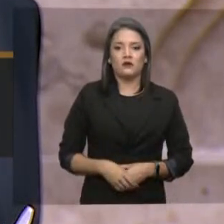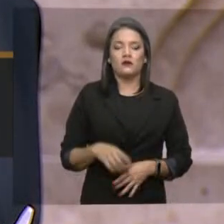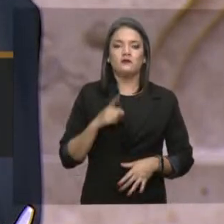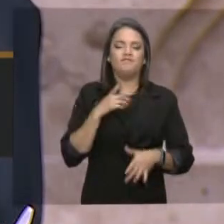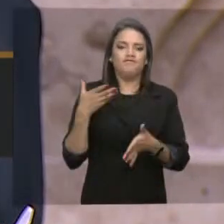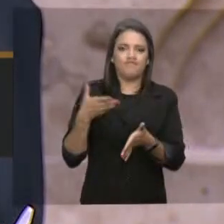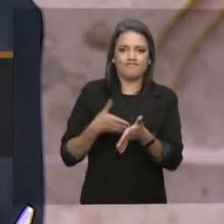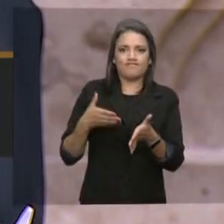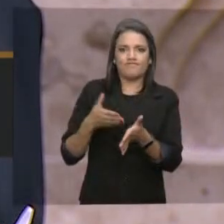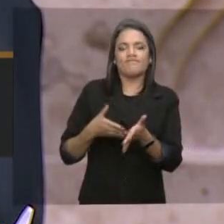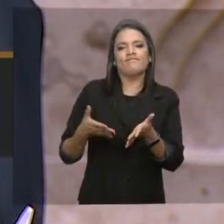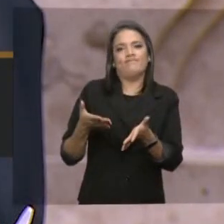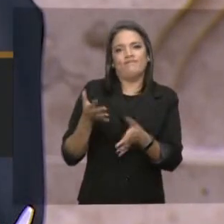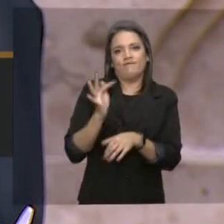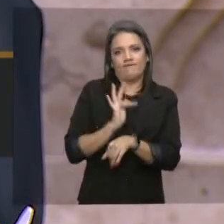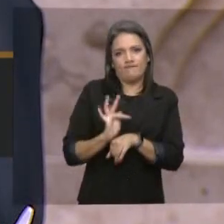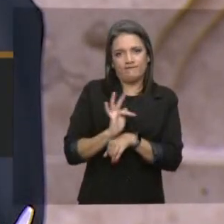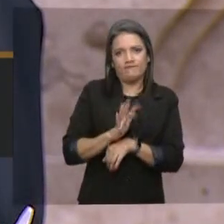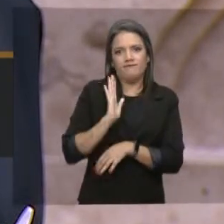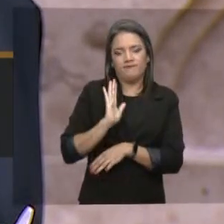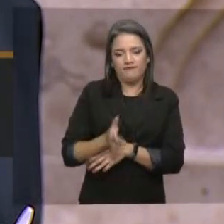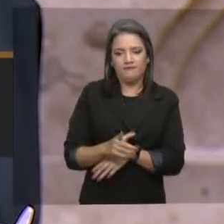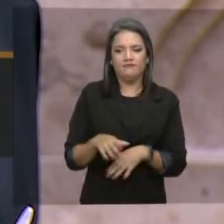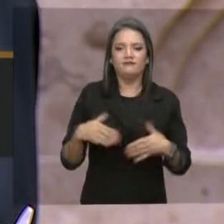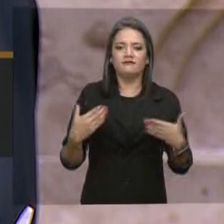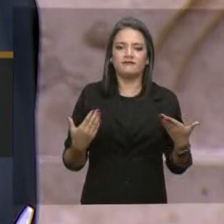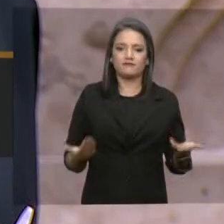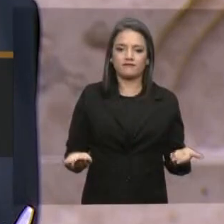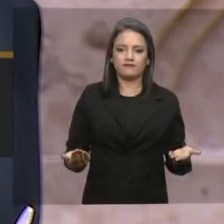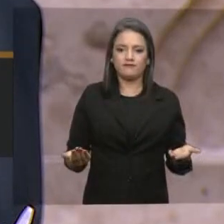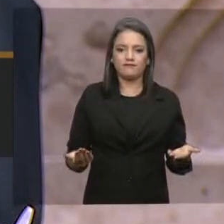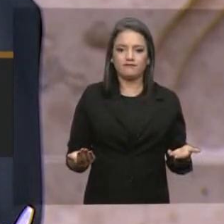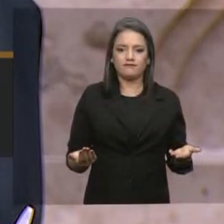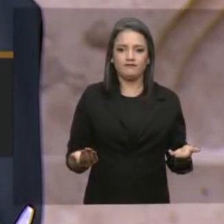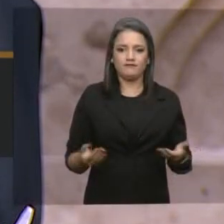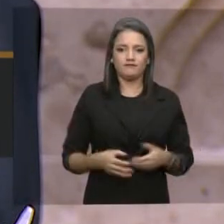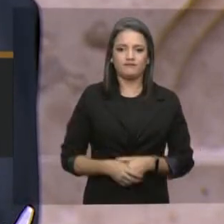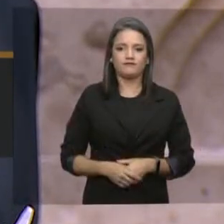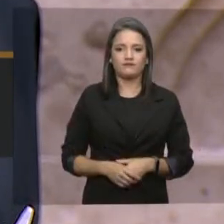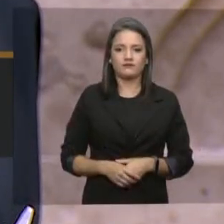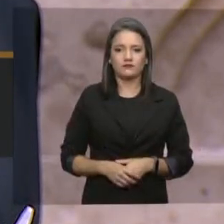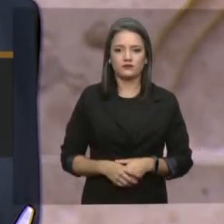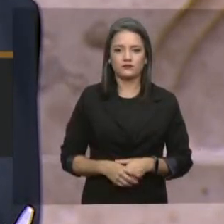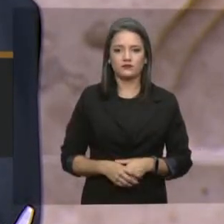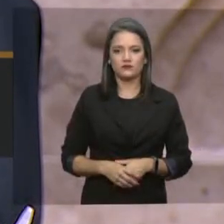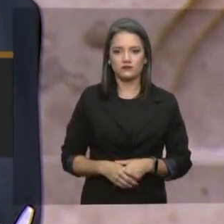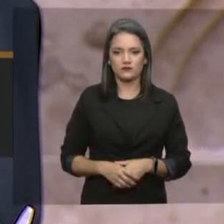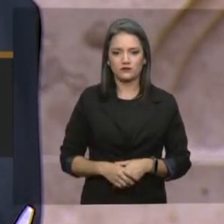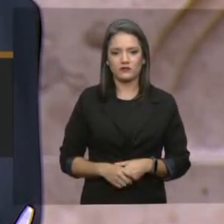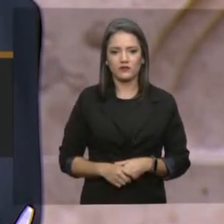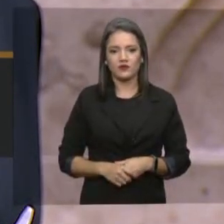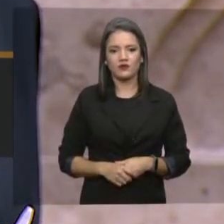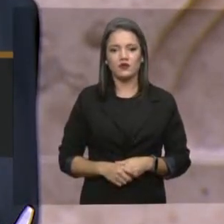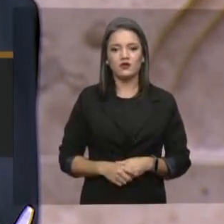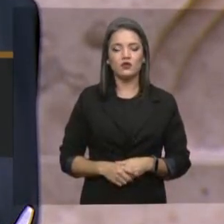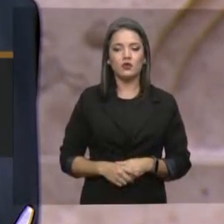limites formais postos. E, como tal, a questão do indúbio pro réu, data máxima venia, há de